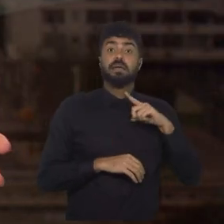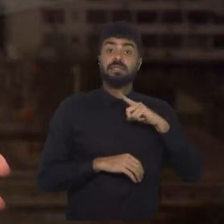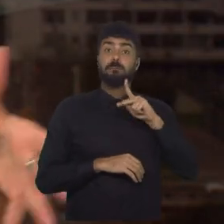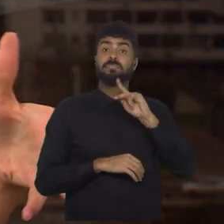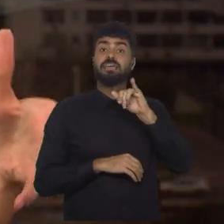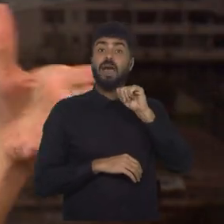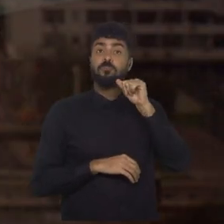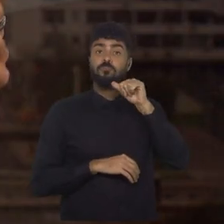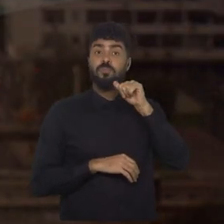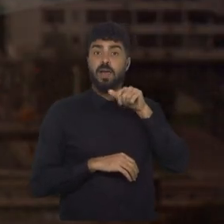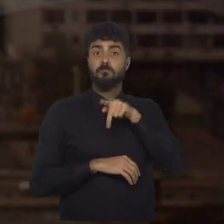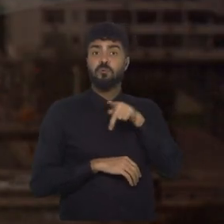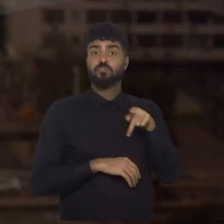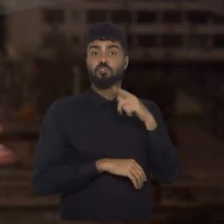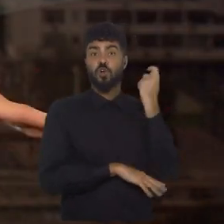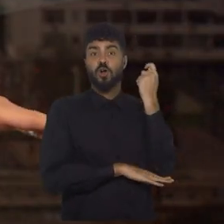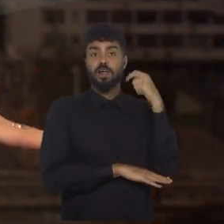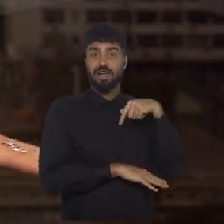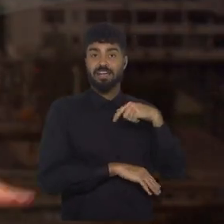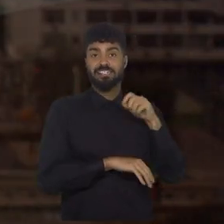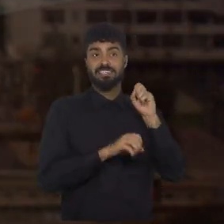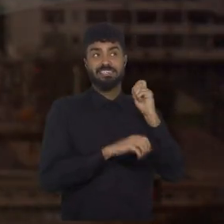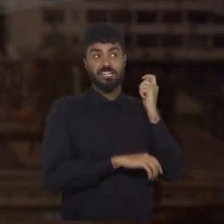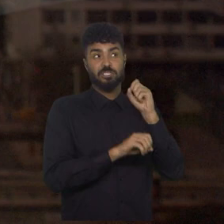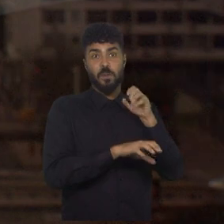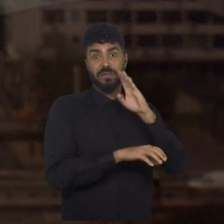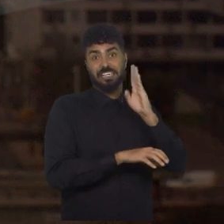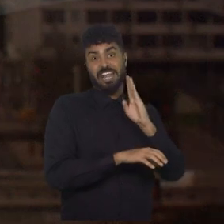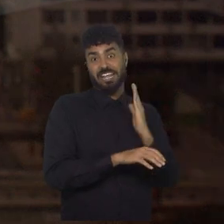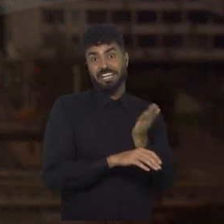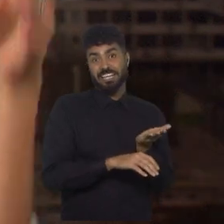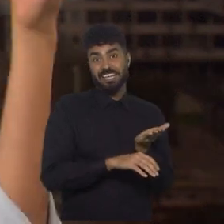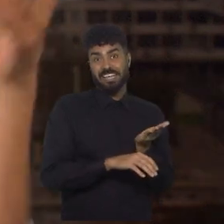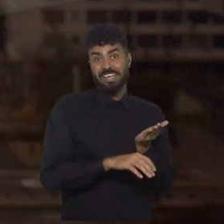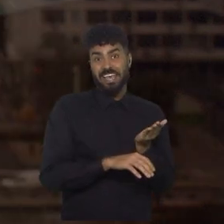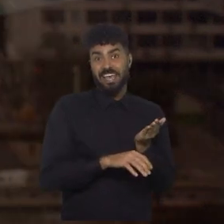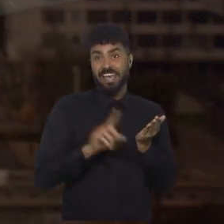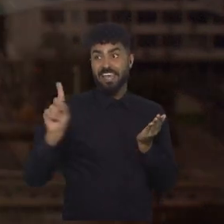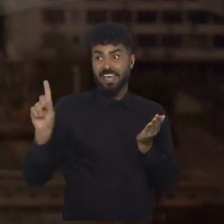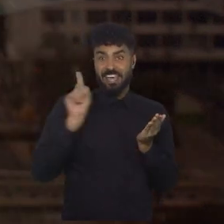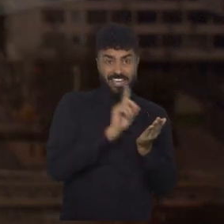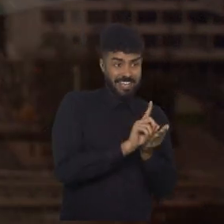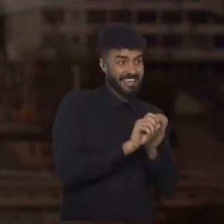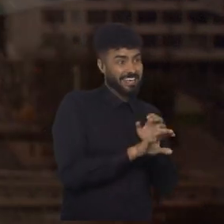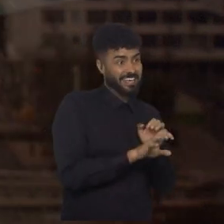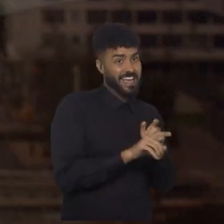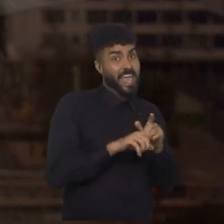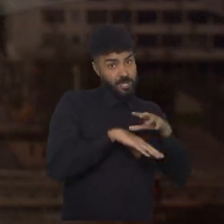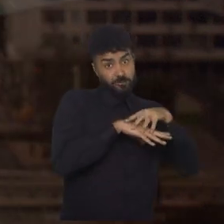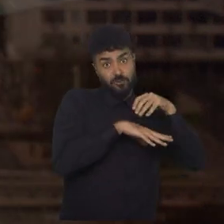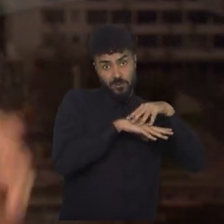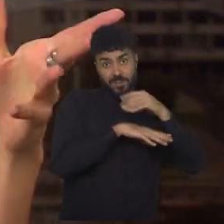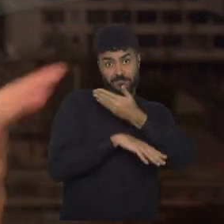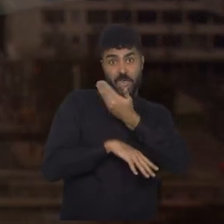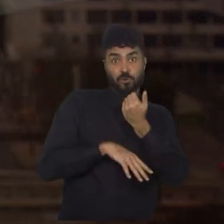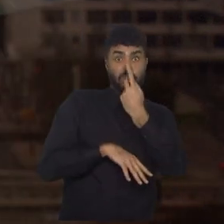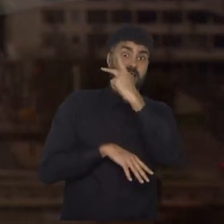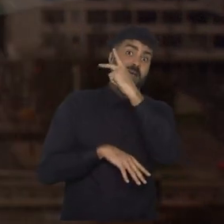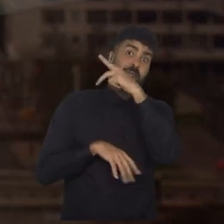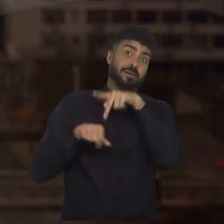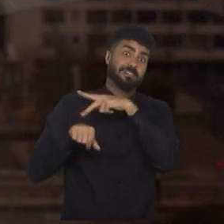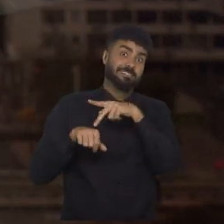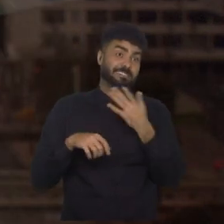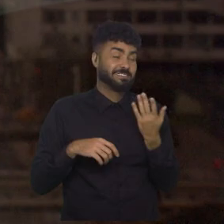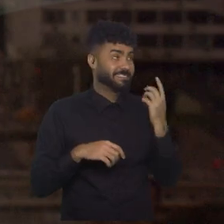no Brasil, então, ou seja, a gente bebe um pouco do futebol sueco com a técnica da seleção brasileira à frente